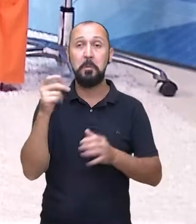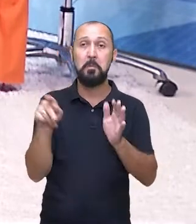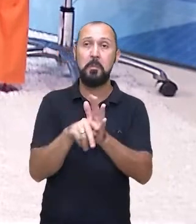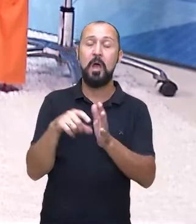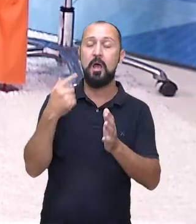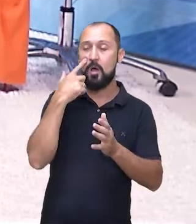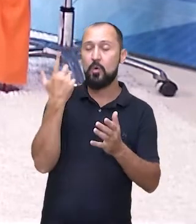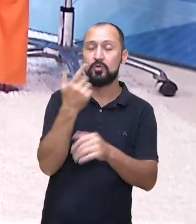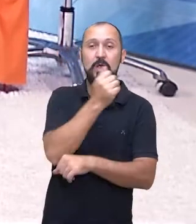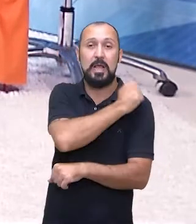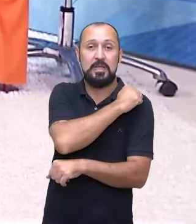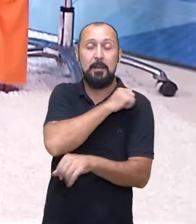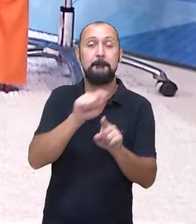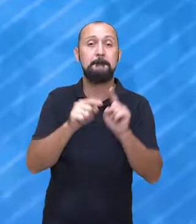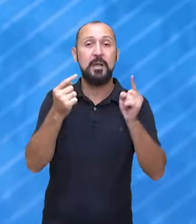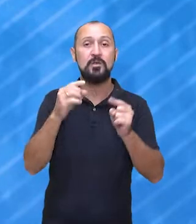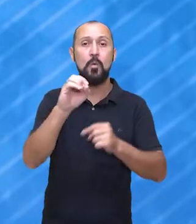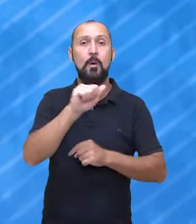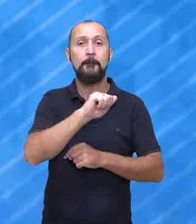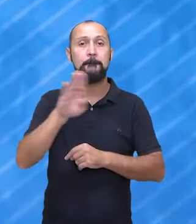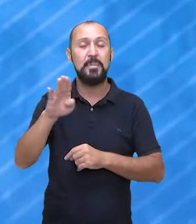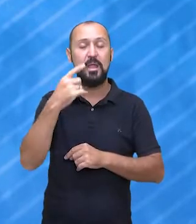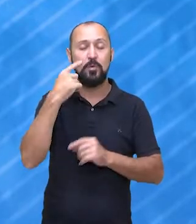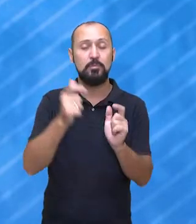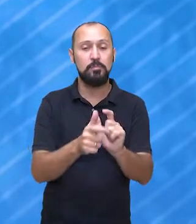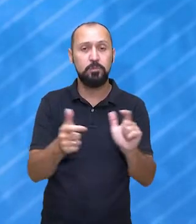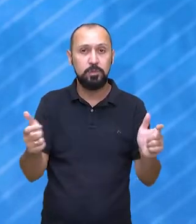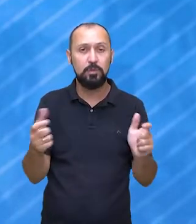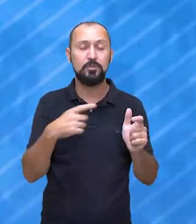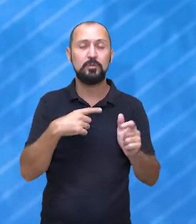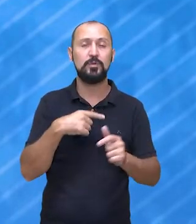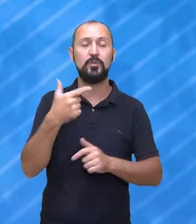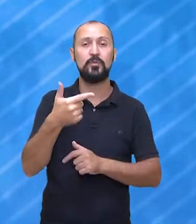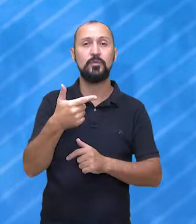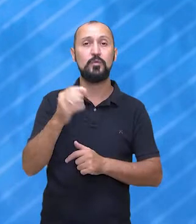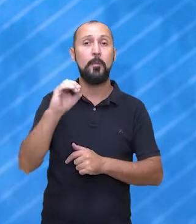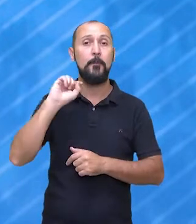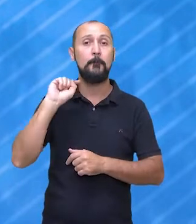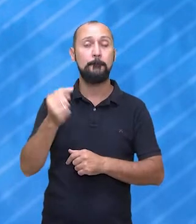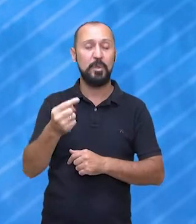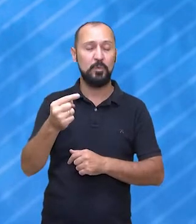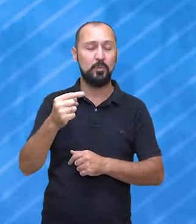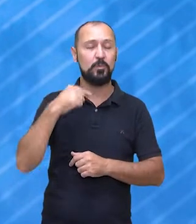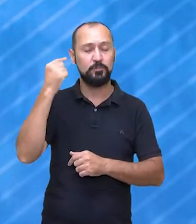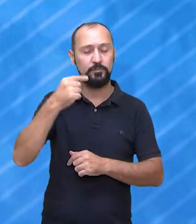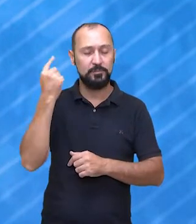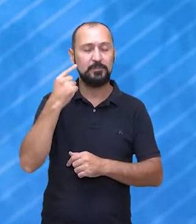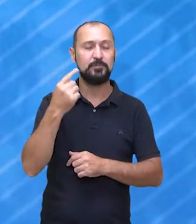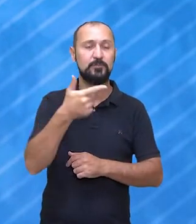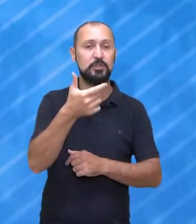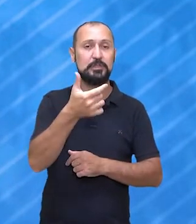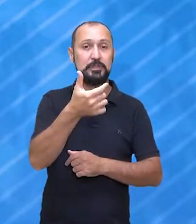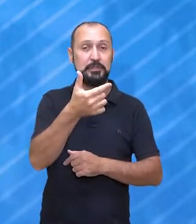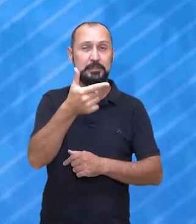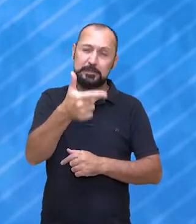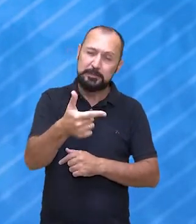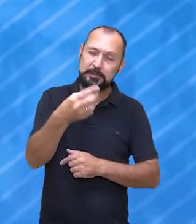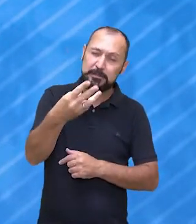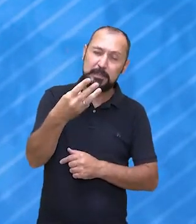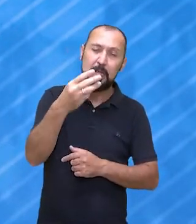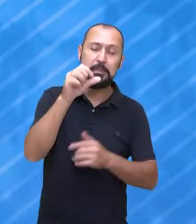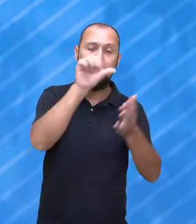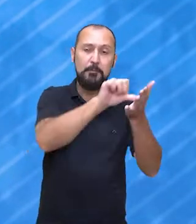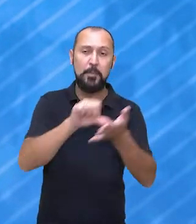fosse algumas acadêmico que hoje a gente percebe que ao abrir cresceu demais nós temos aí 20 mil advogados 33